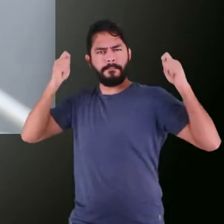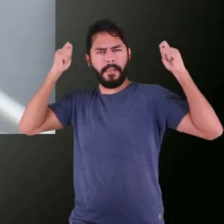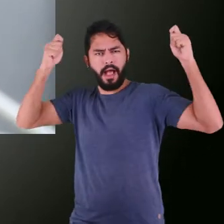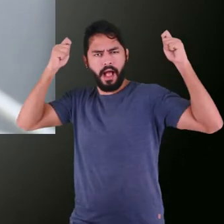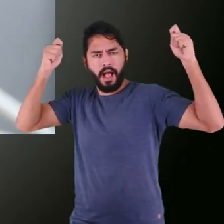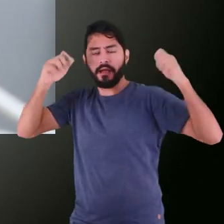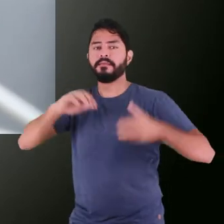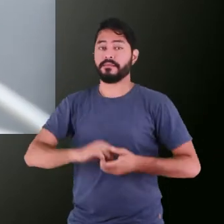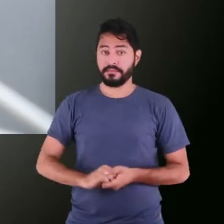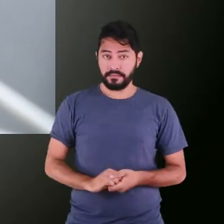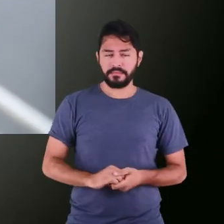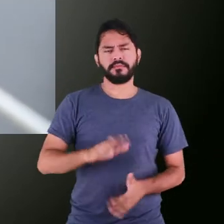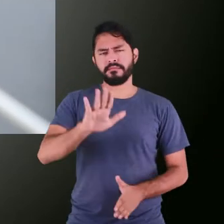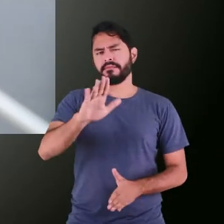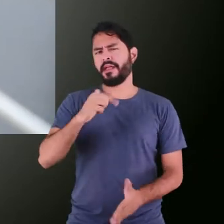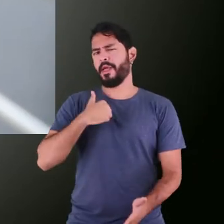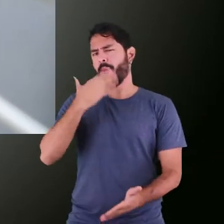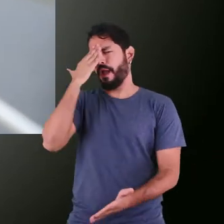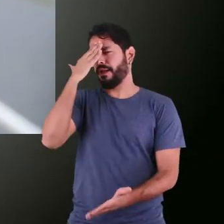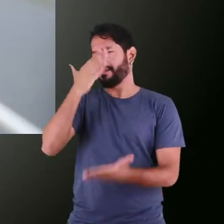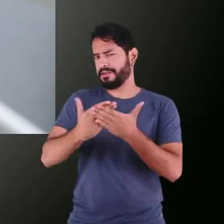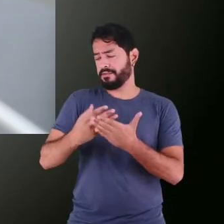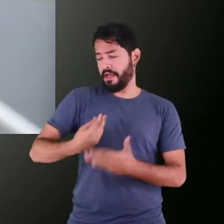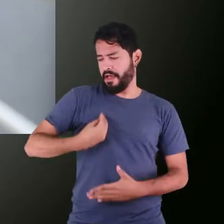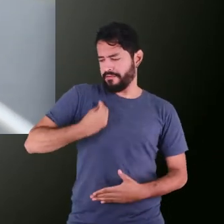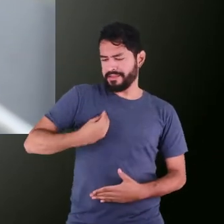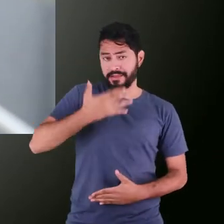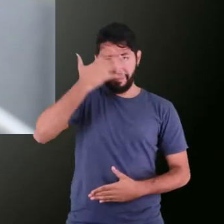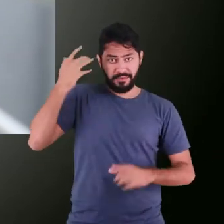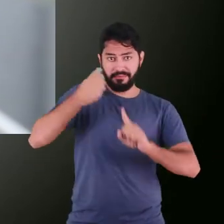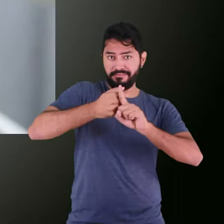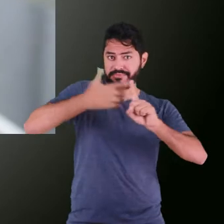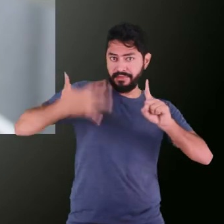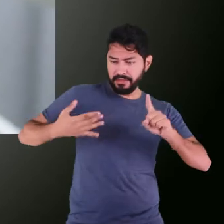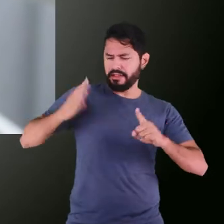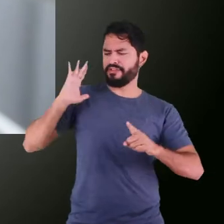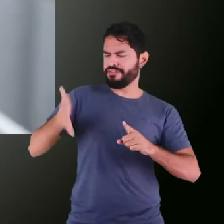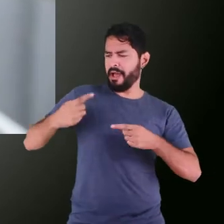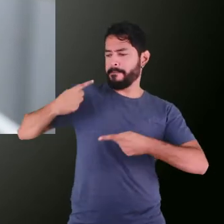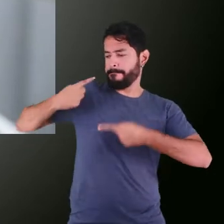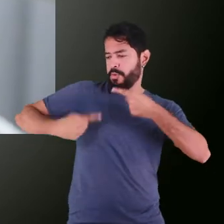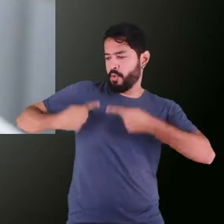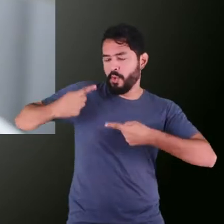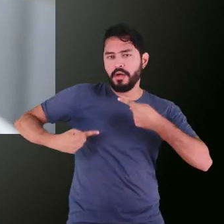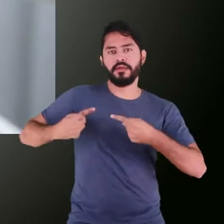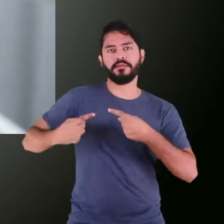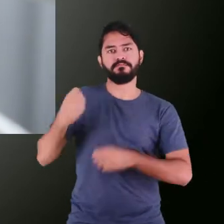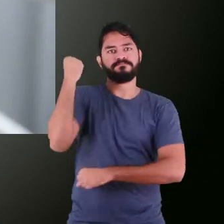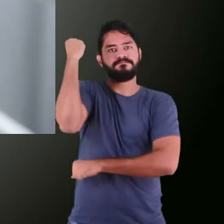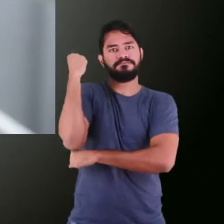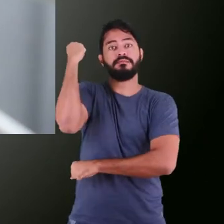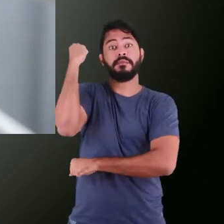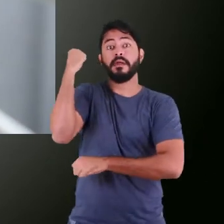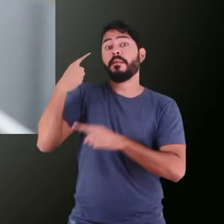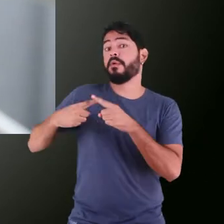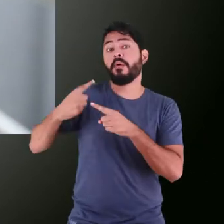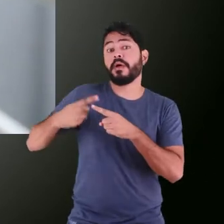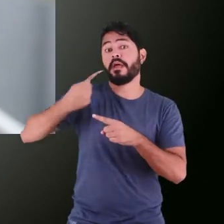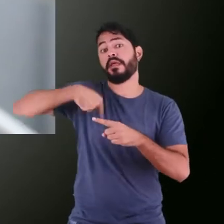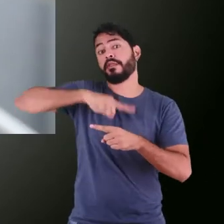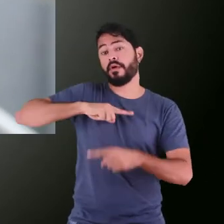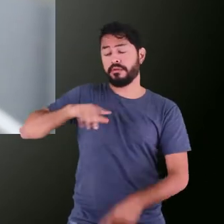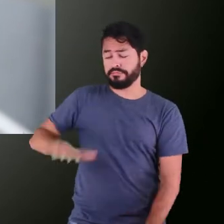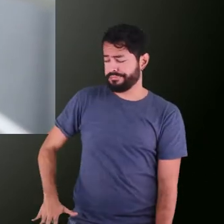a vida das pessoas LGBT já é um modo de ser político, já é um modo de ser